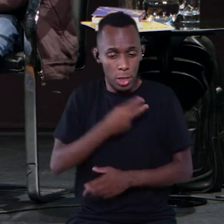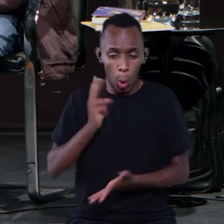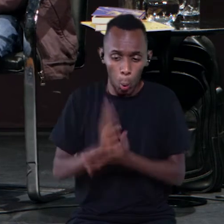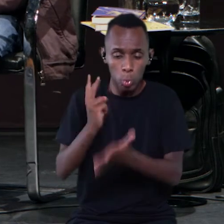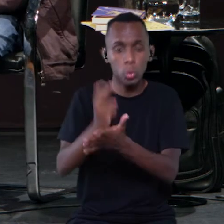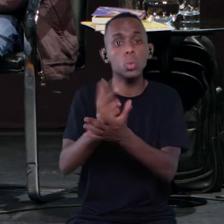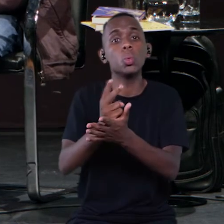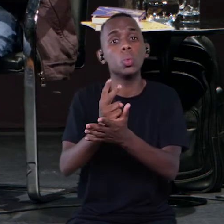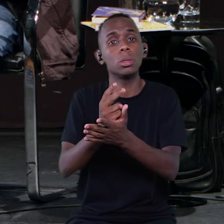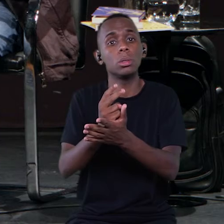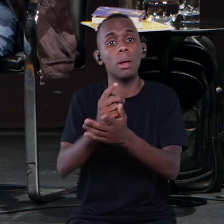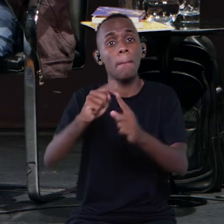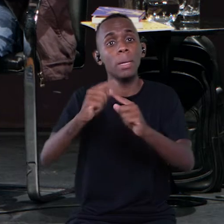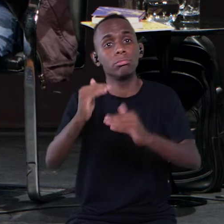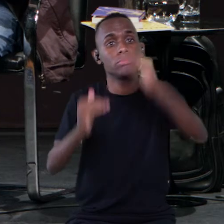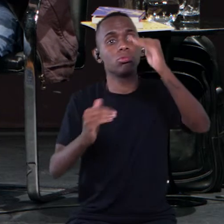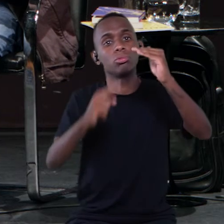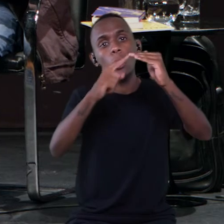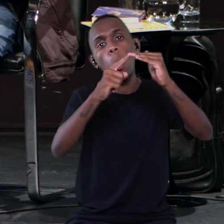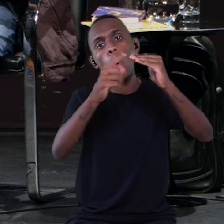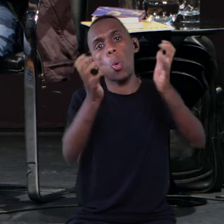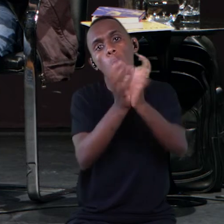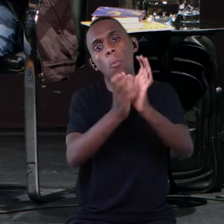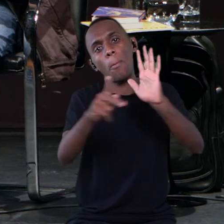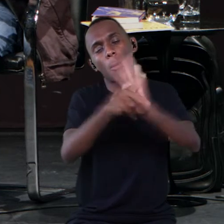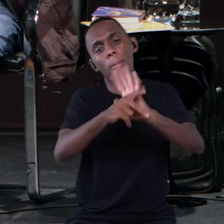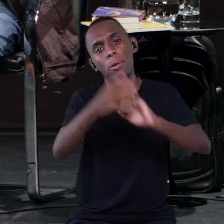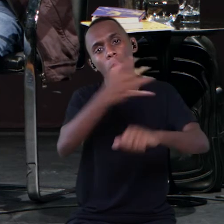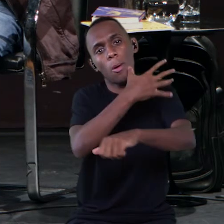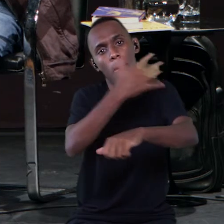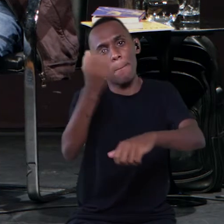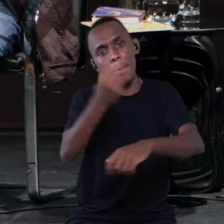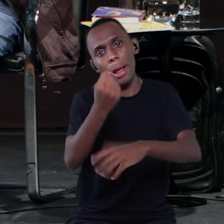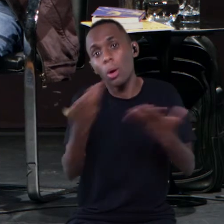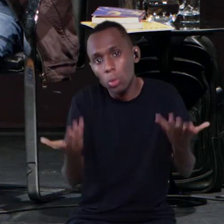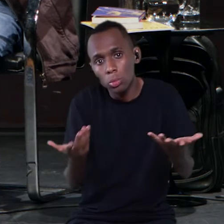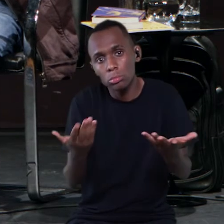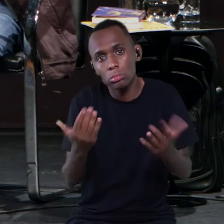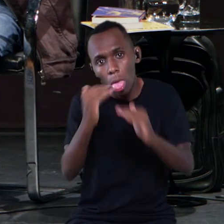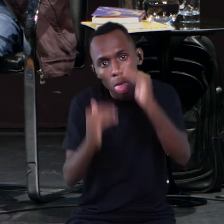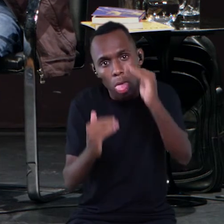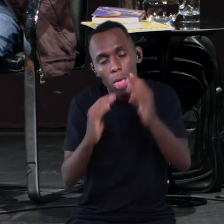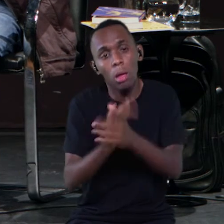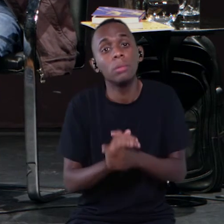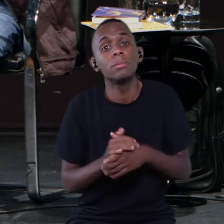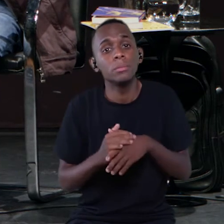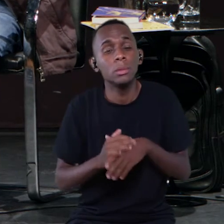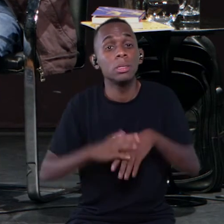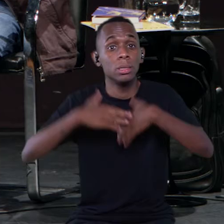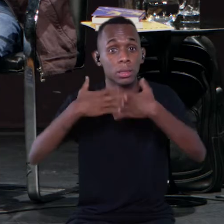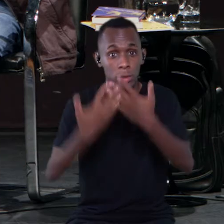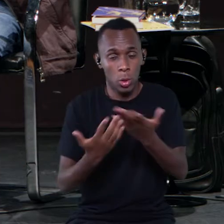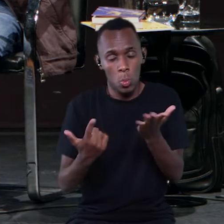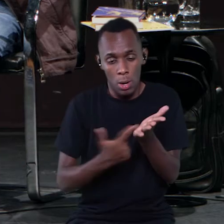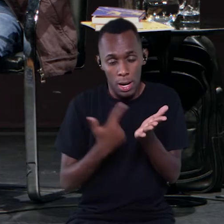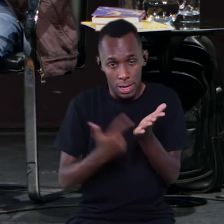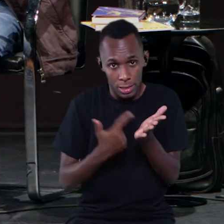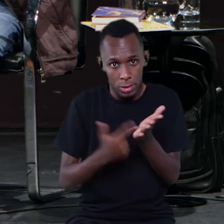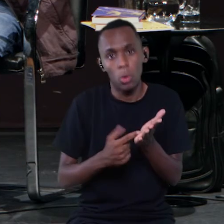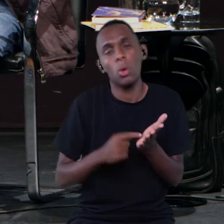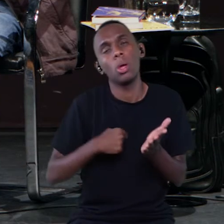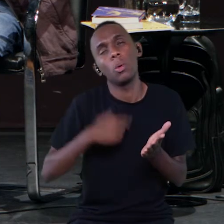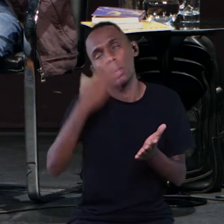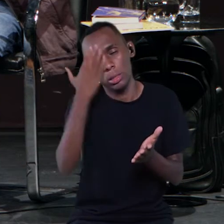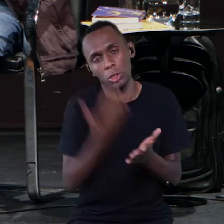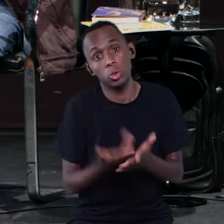de ameaça. Então, não é mais um problema brasileiro. Os problemas também, nesse aspecto, eles globalizaram. E a literatura, eu acho